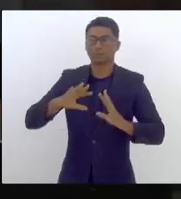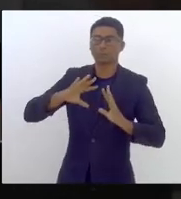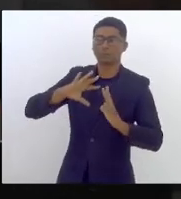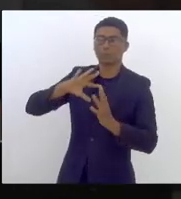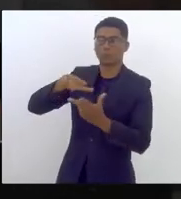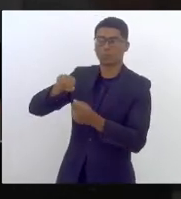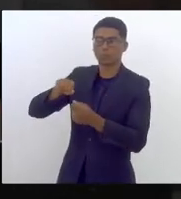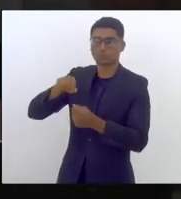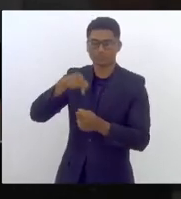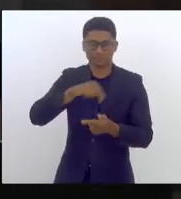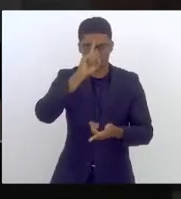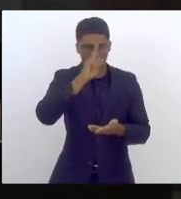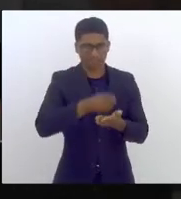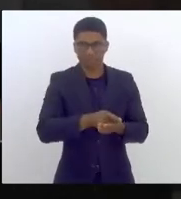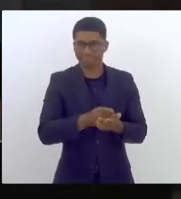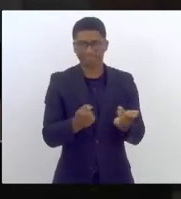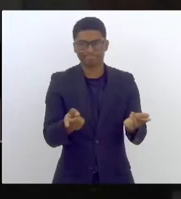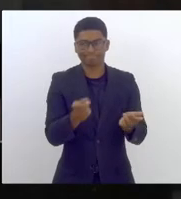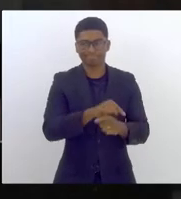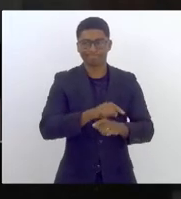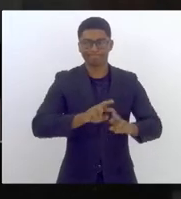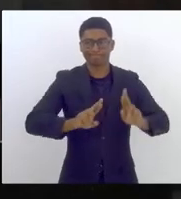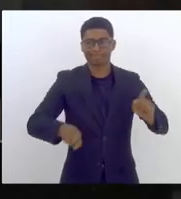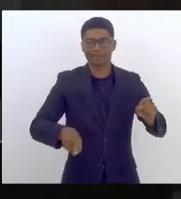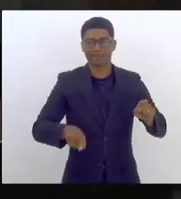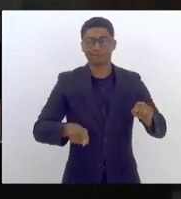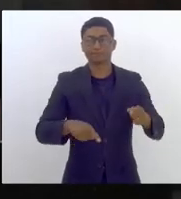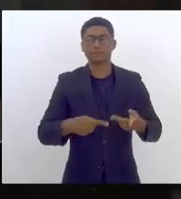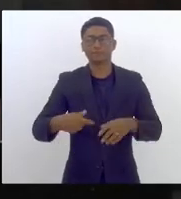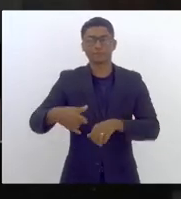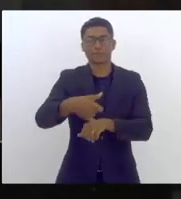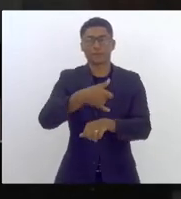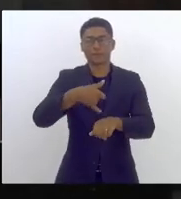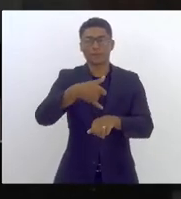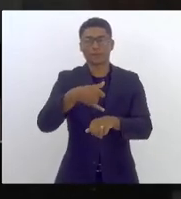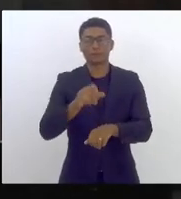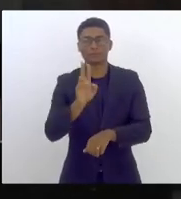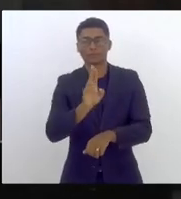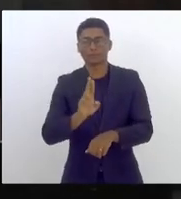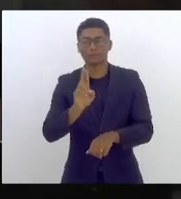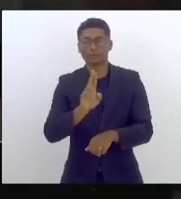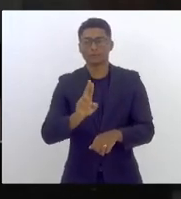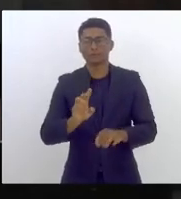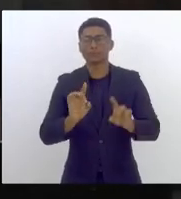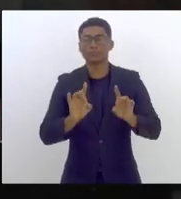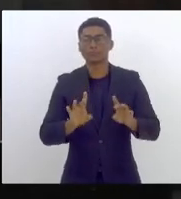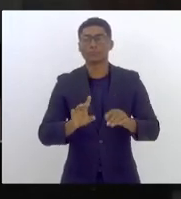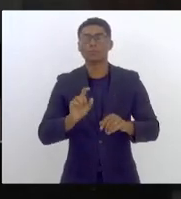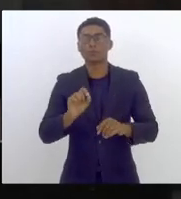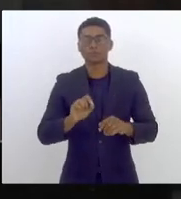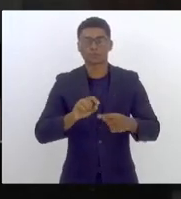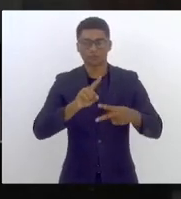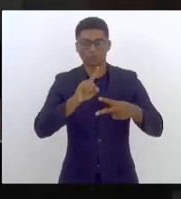só fosse utilizado por dois tipos de epilepsia